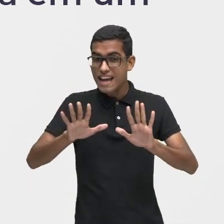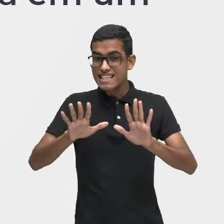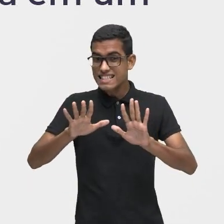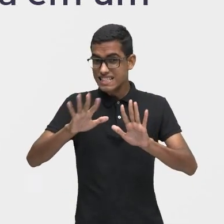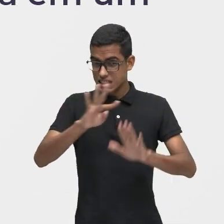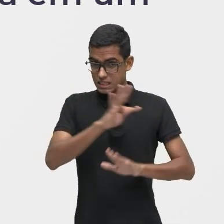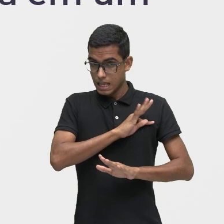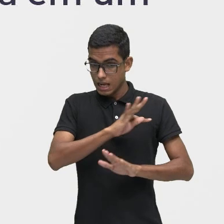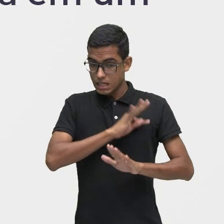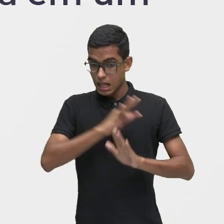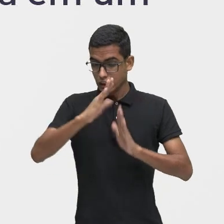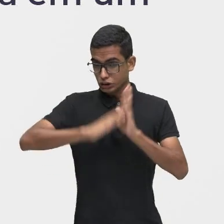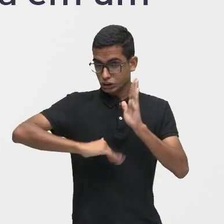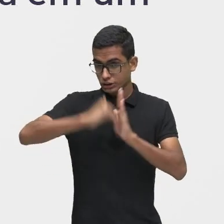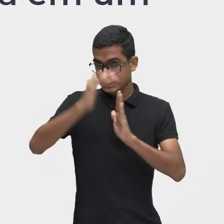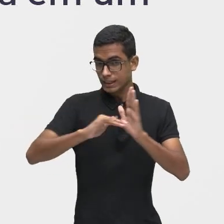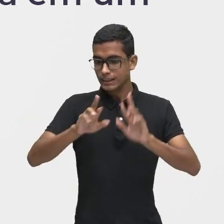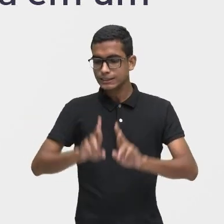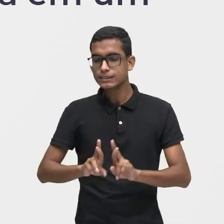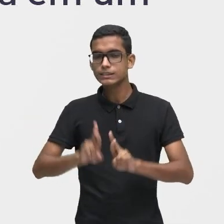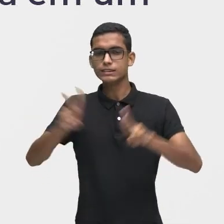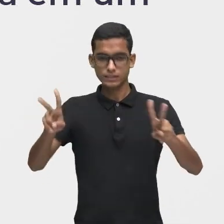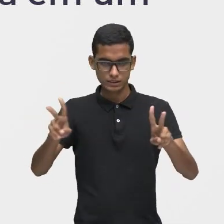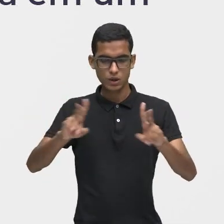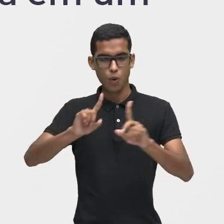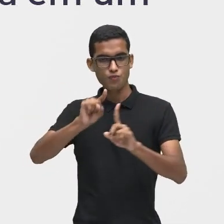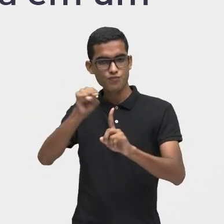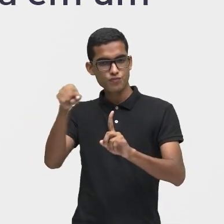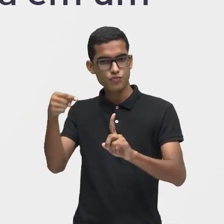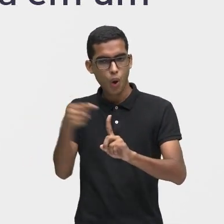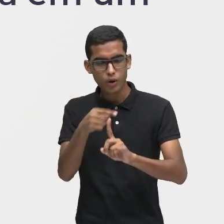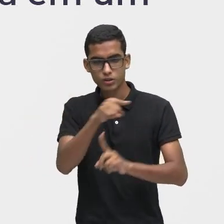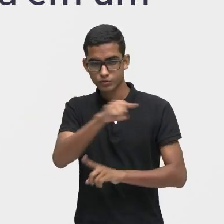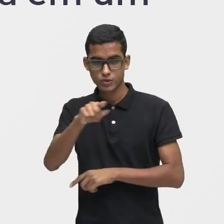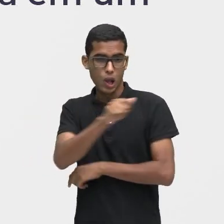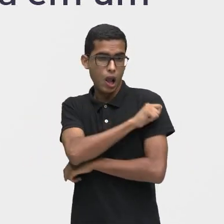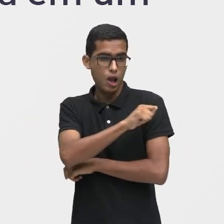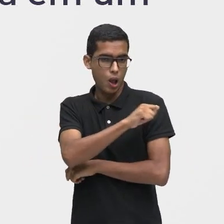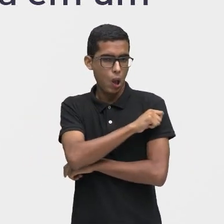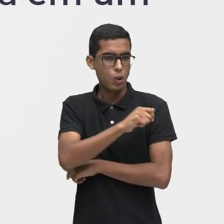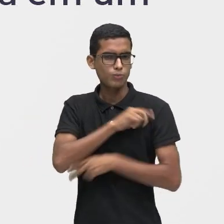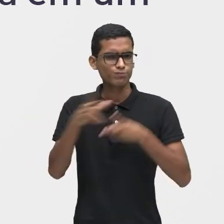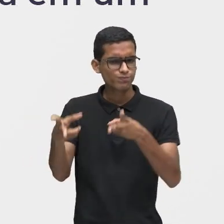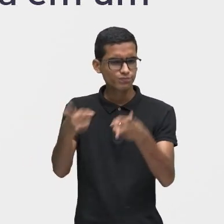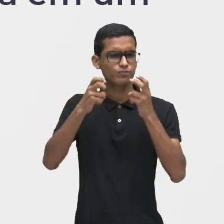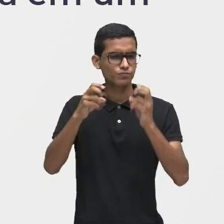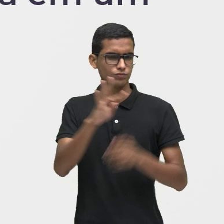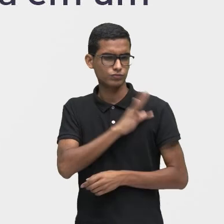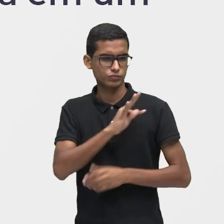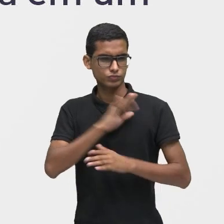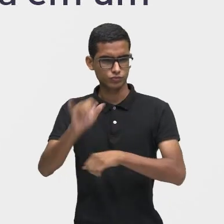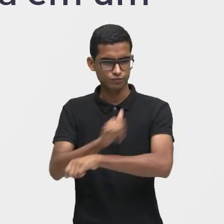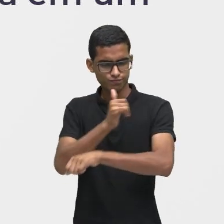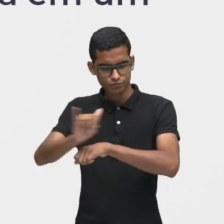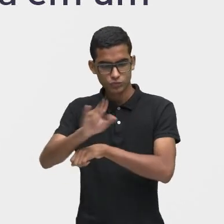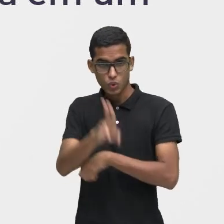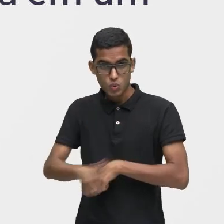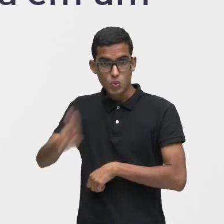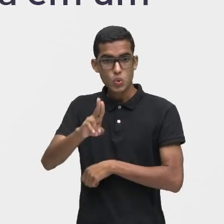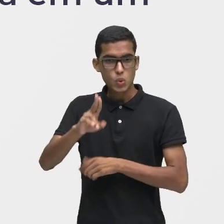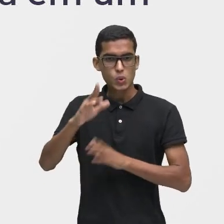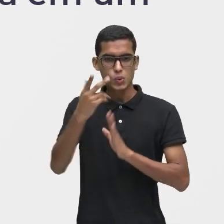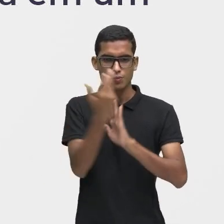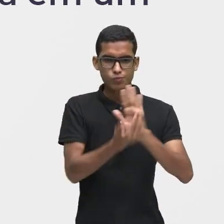diferentes. O objetivo da DLI é fazer com que o aluno perceba que a técnica utilizada em um mesmo desenho ou